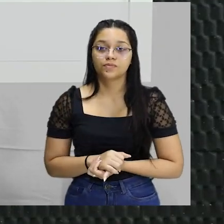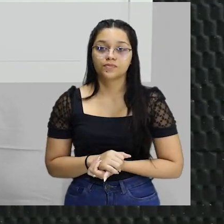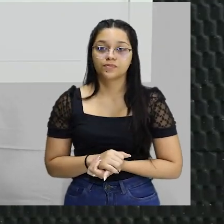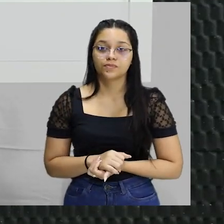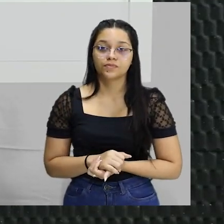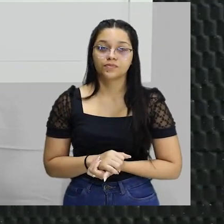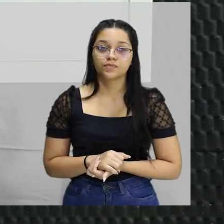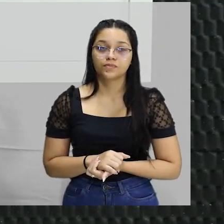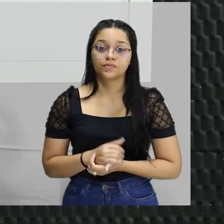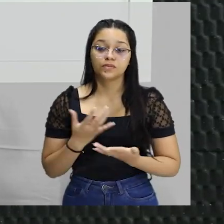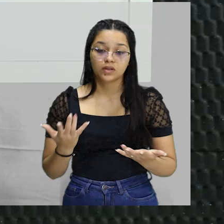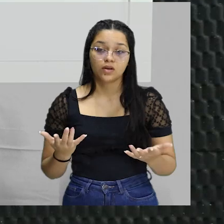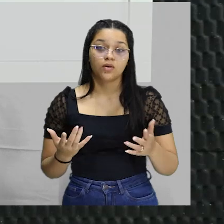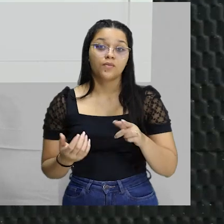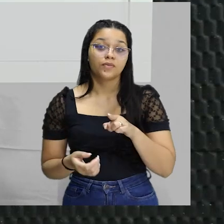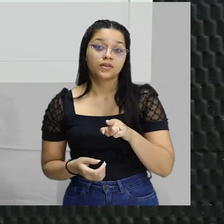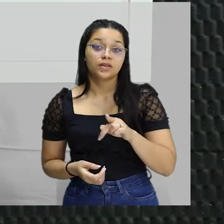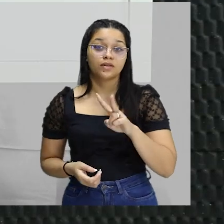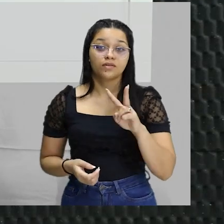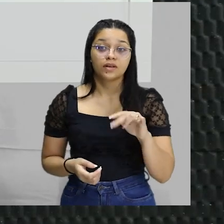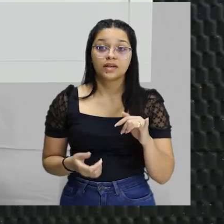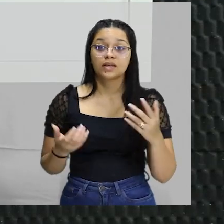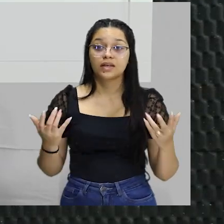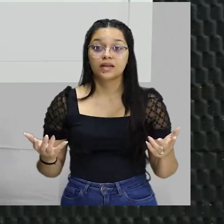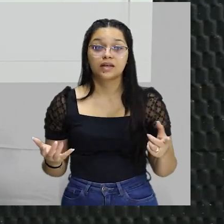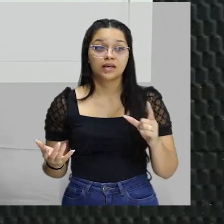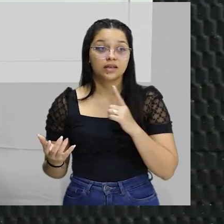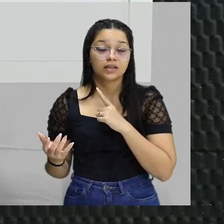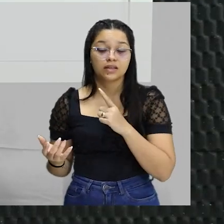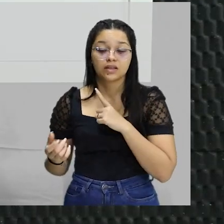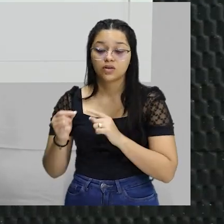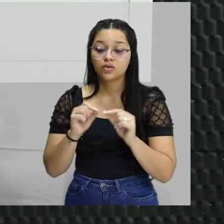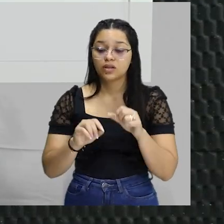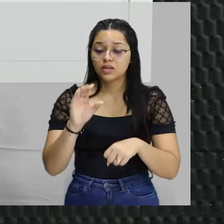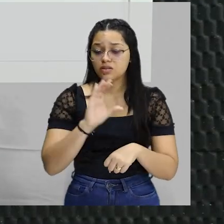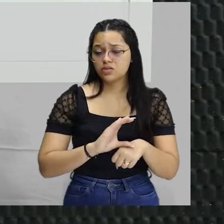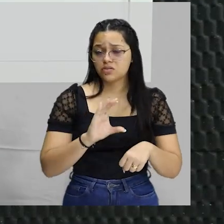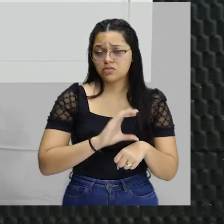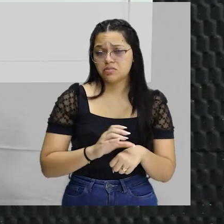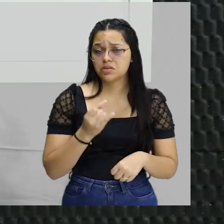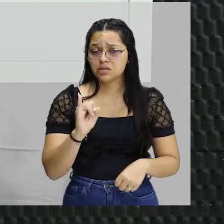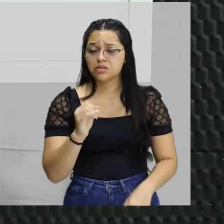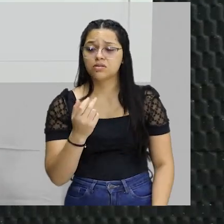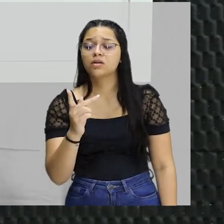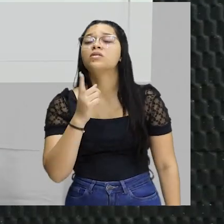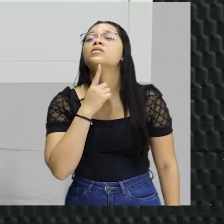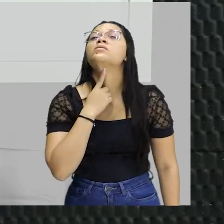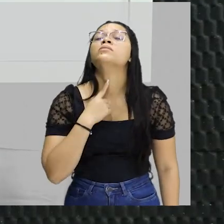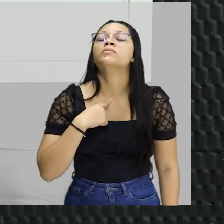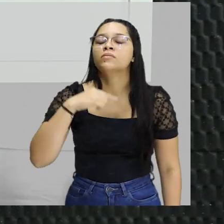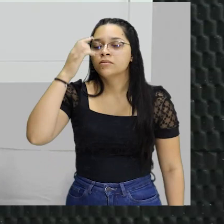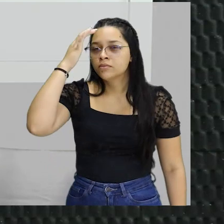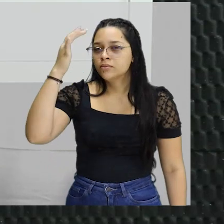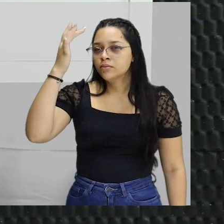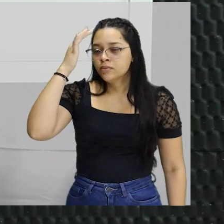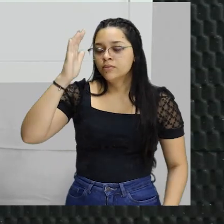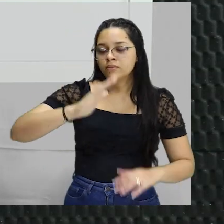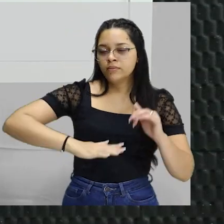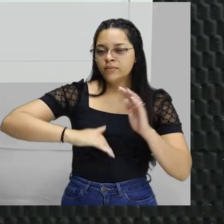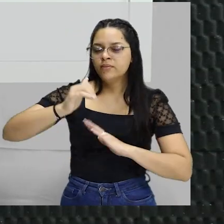ok? Então você vai, aqui, se você for fazer um desses cursos, né, se a sua vontade, o seu sonho é ser